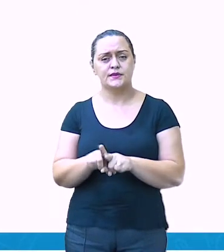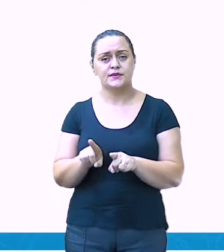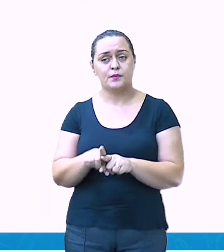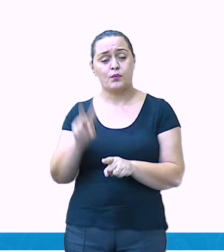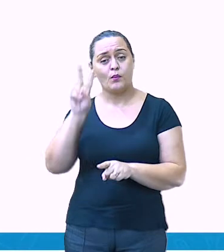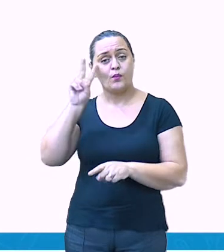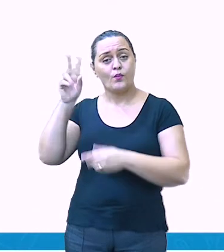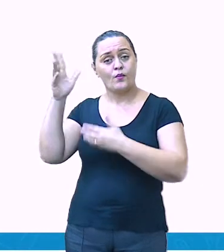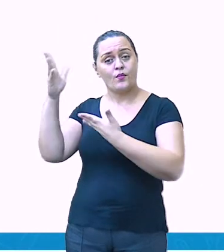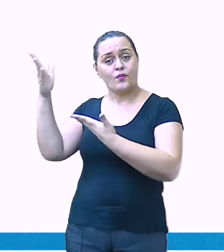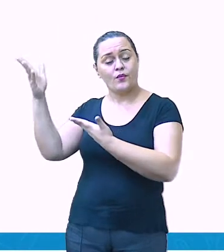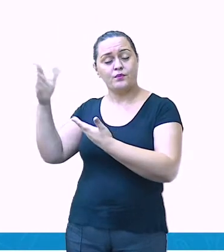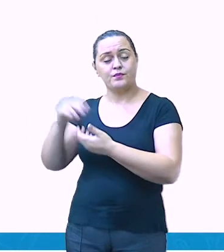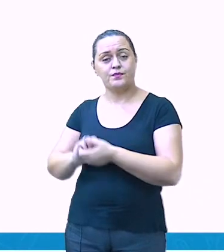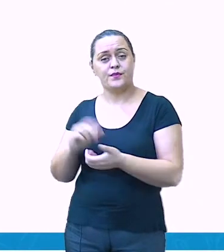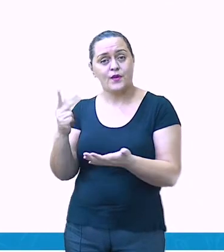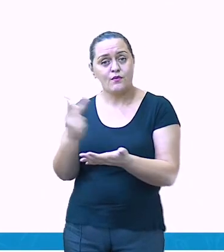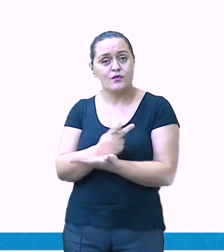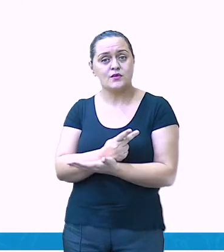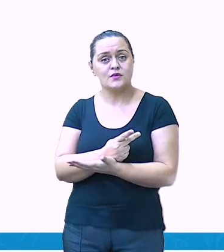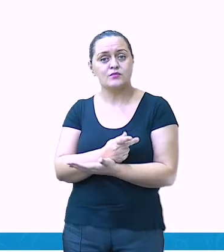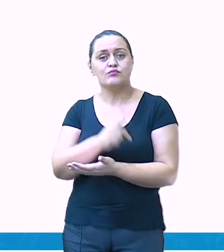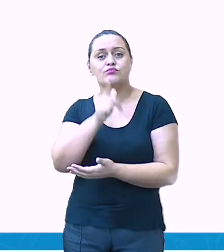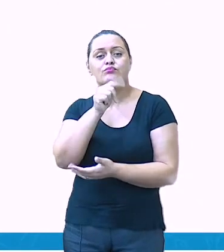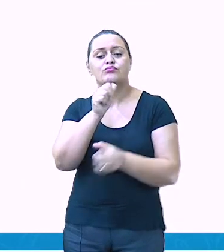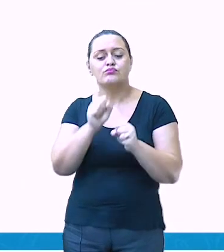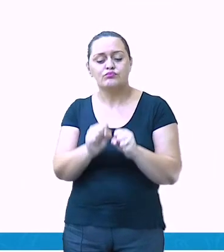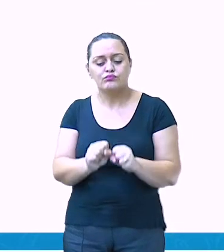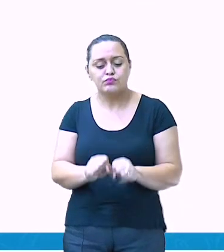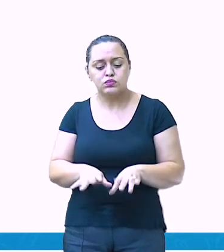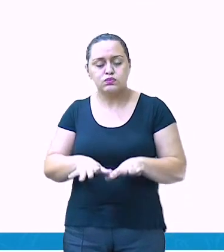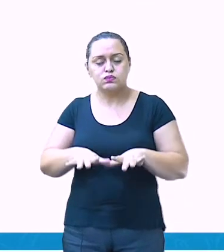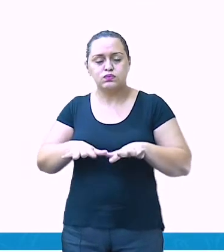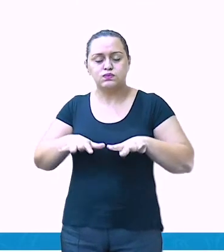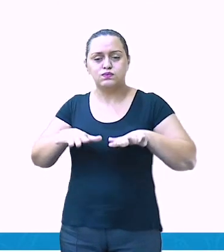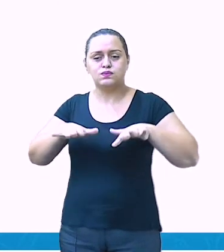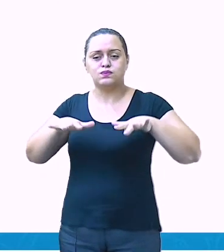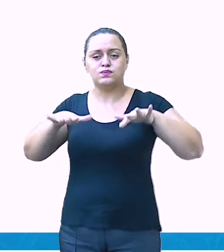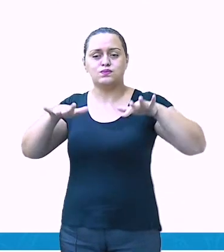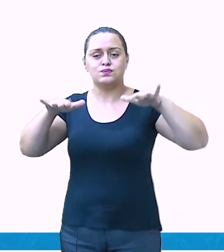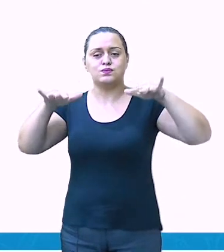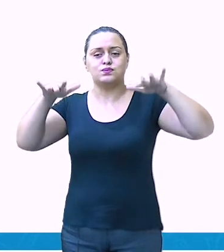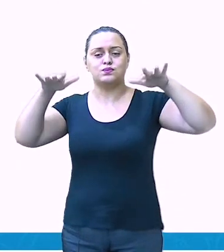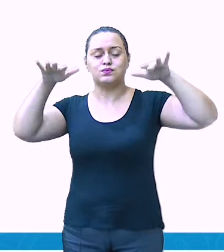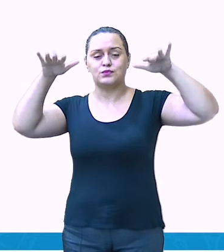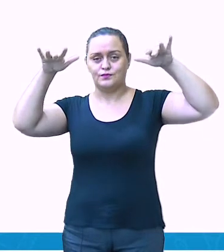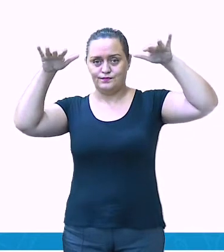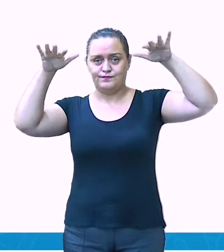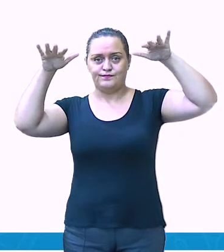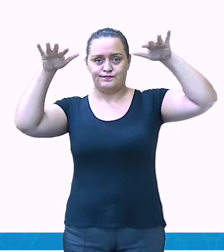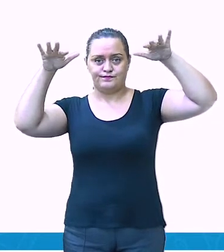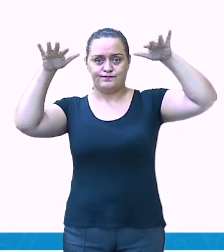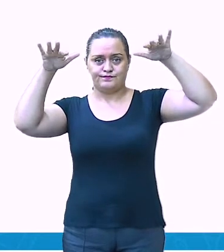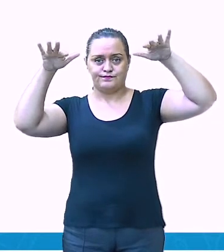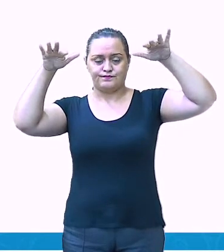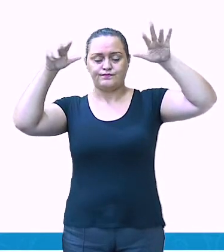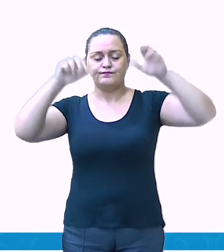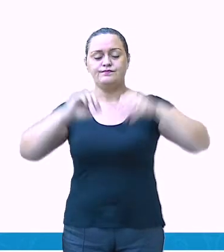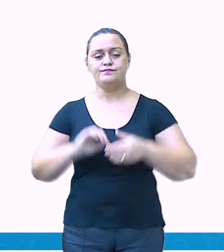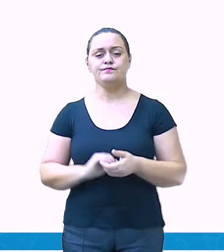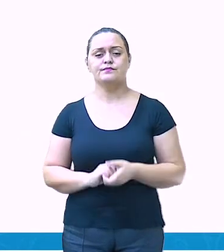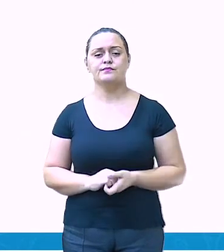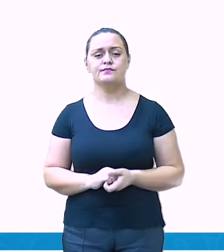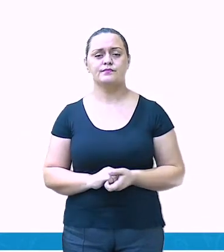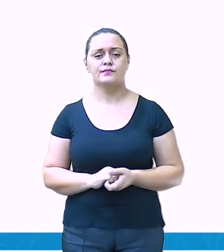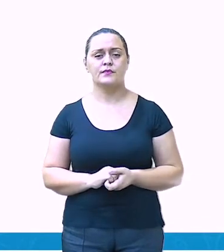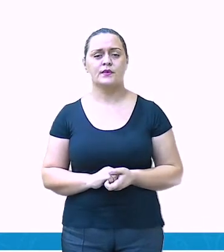né? São as enchentes, os alagamentos. É um fenômeno natural, mas pode